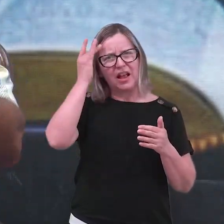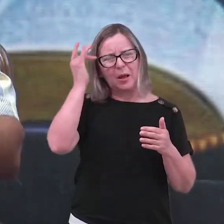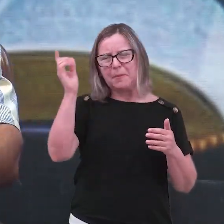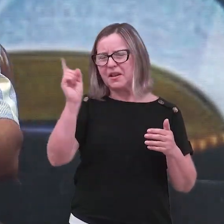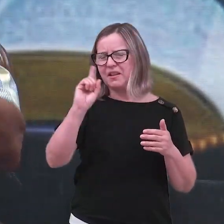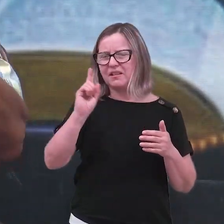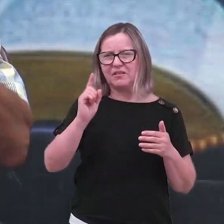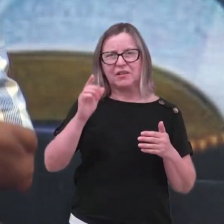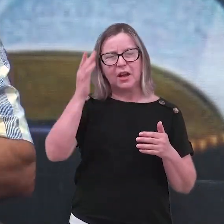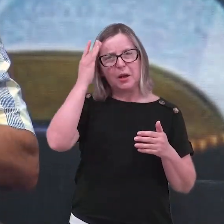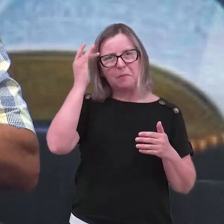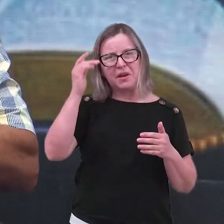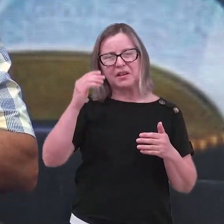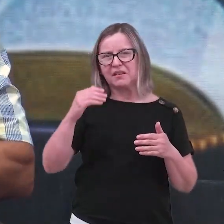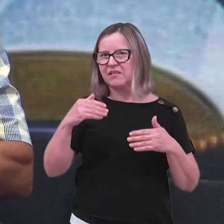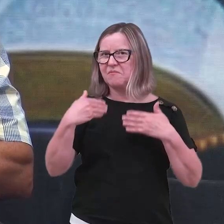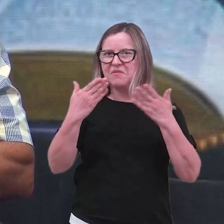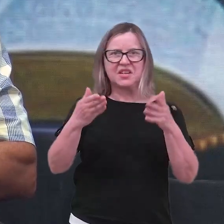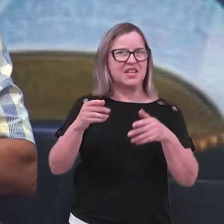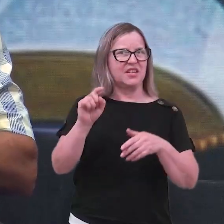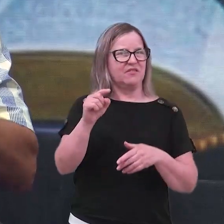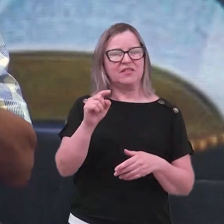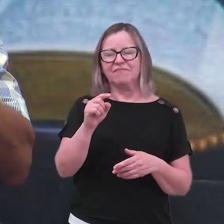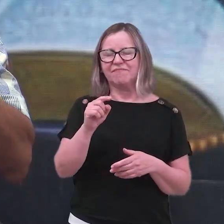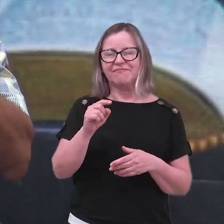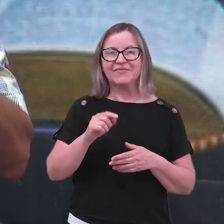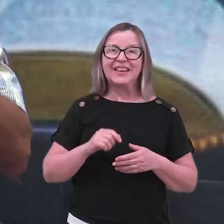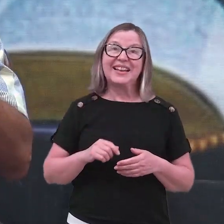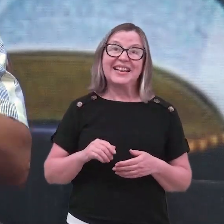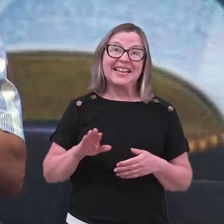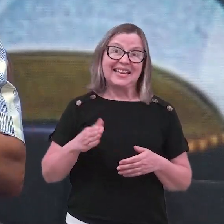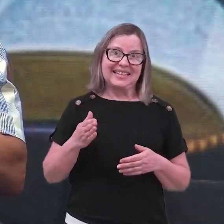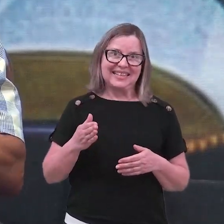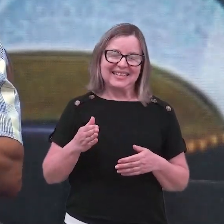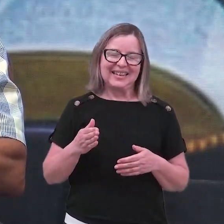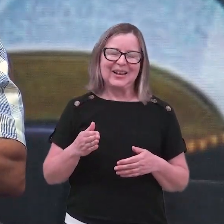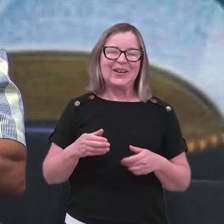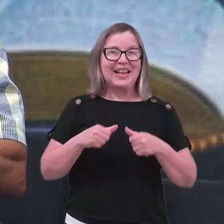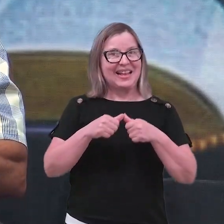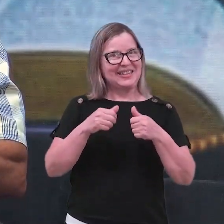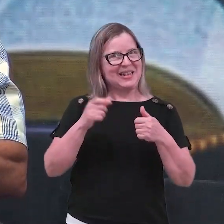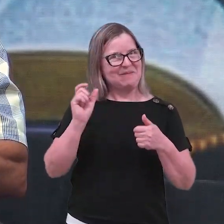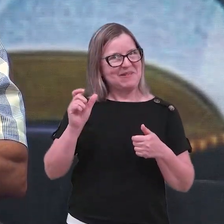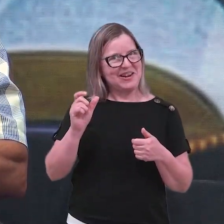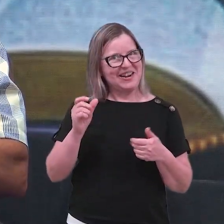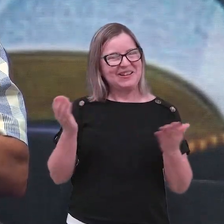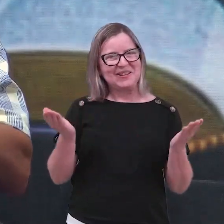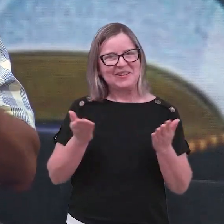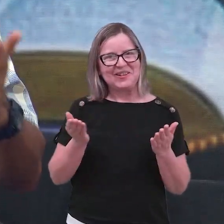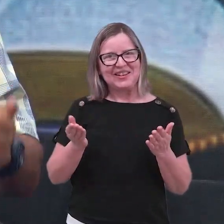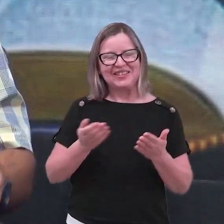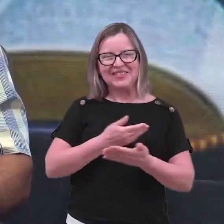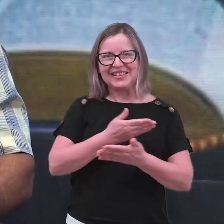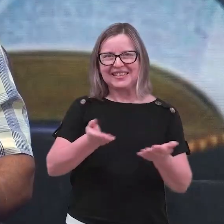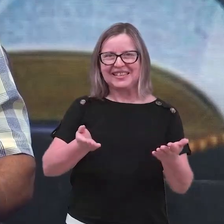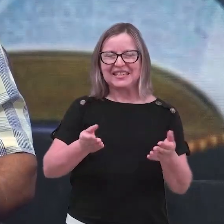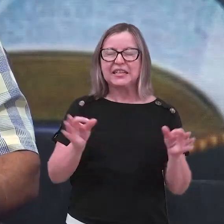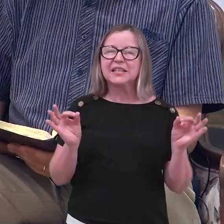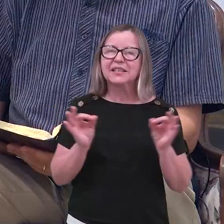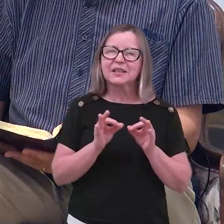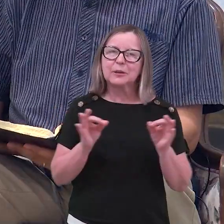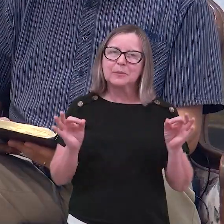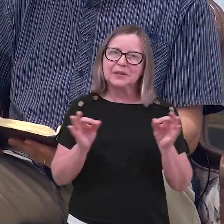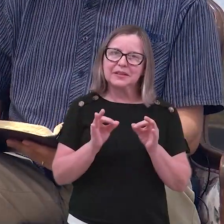lhe pertence, o amanhã não me pertence. Então, eu deixo essa palavra hoje com vocês aqui, a